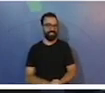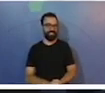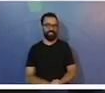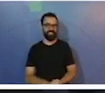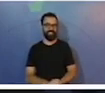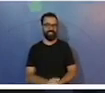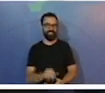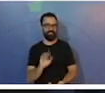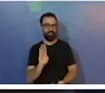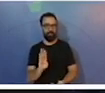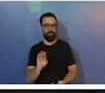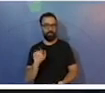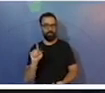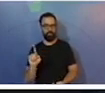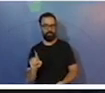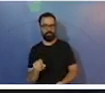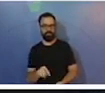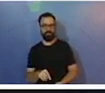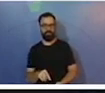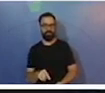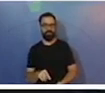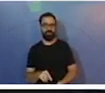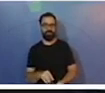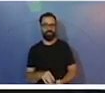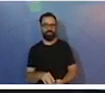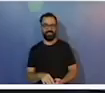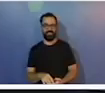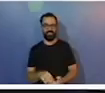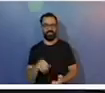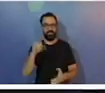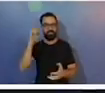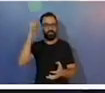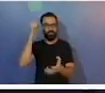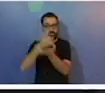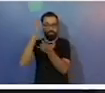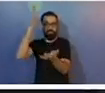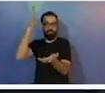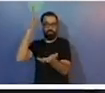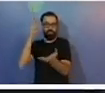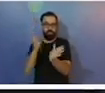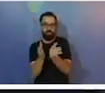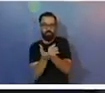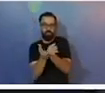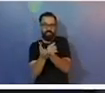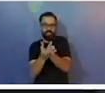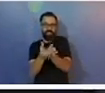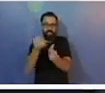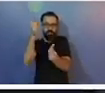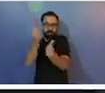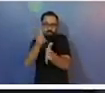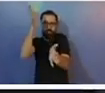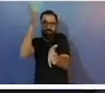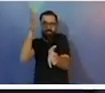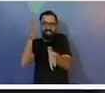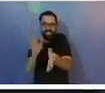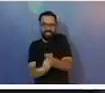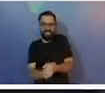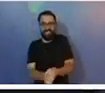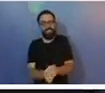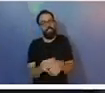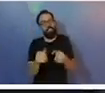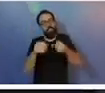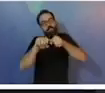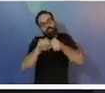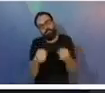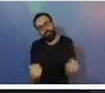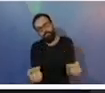no B1. B1, eu vou falar, bomba! Ela acertou meu navio.